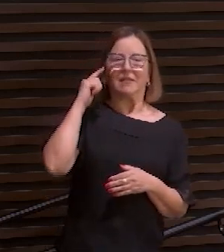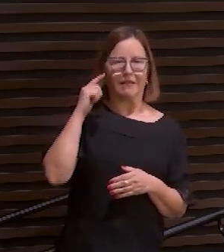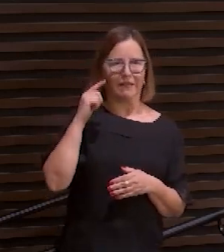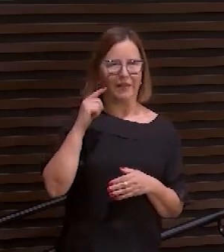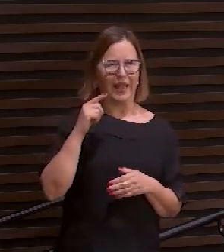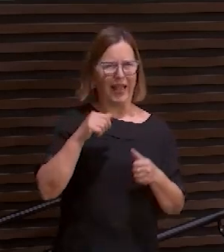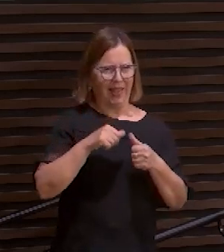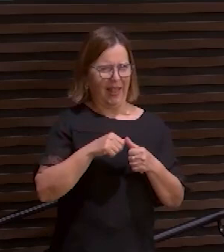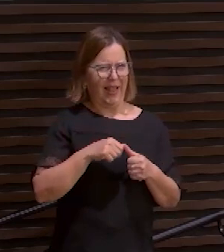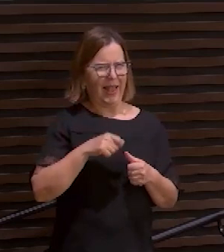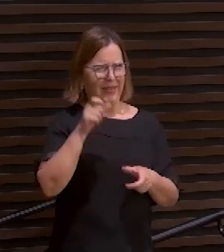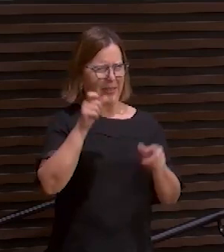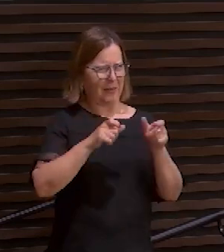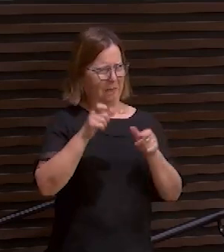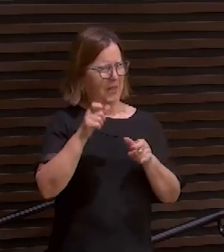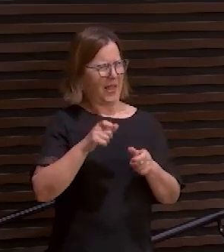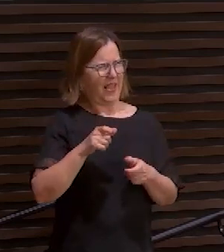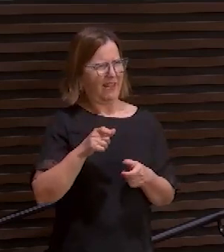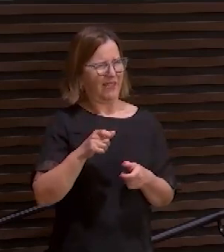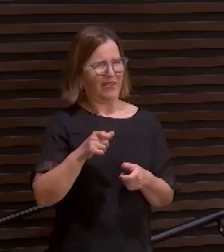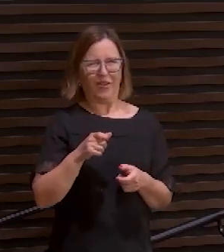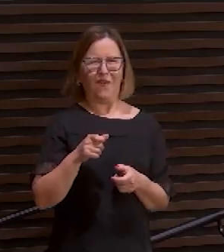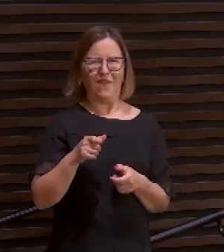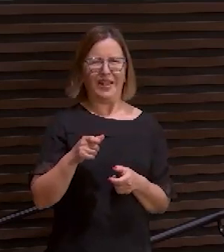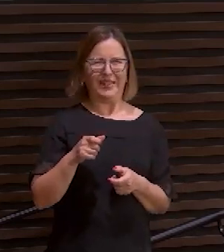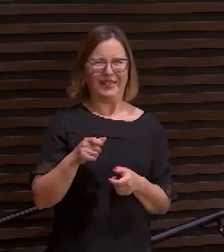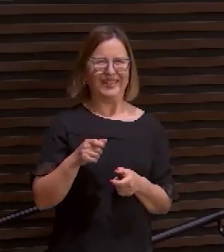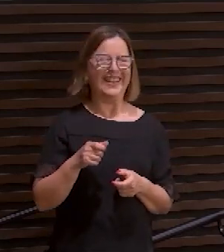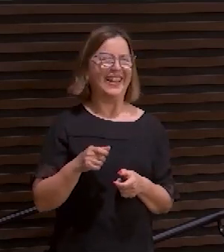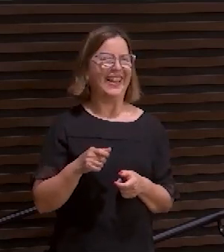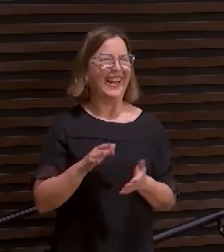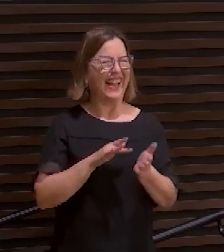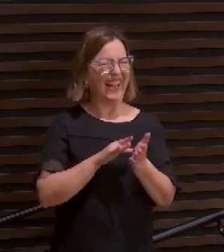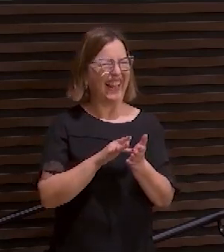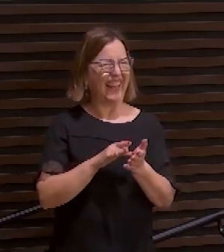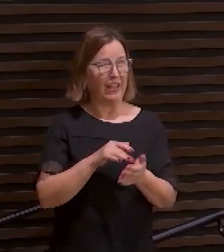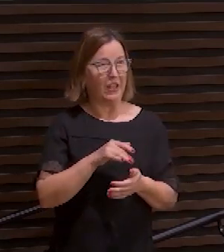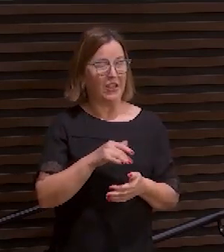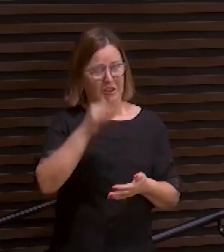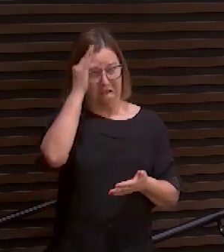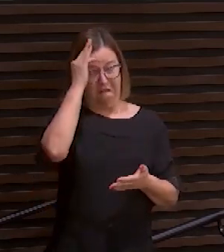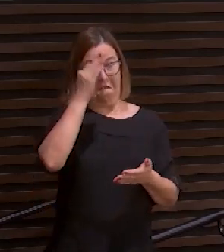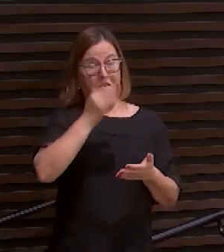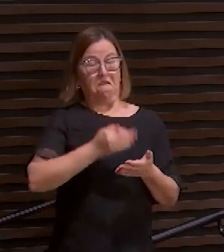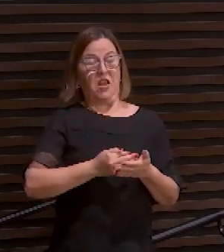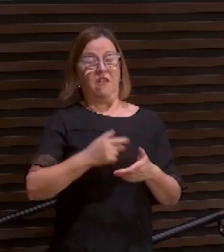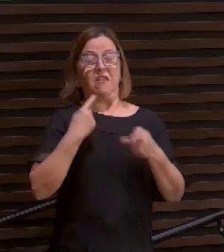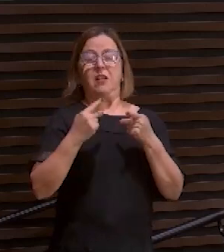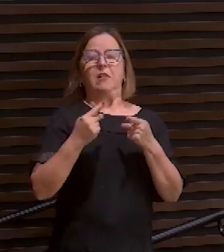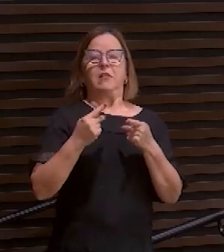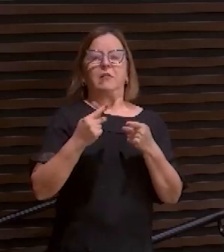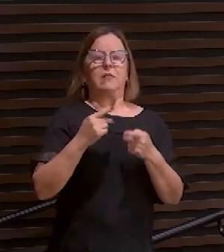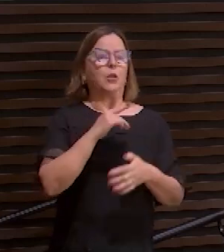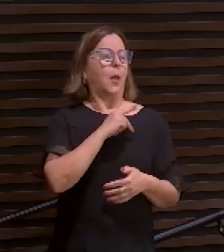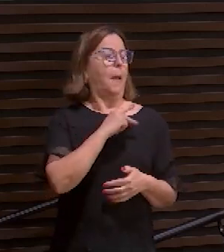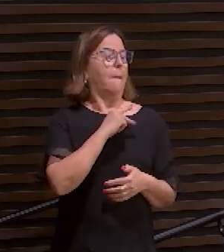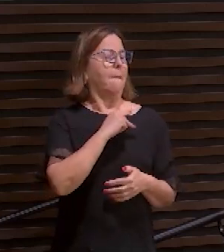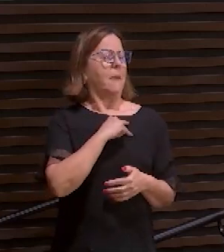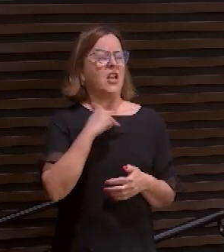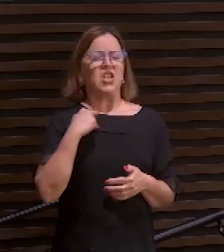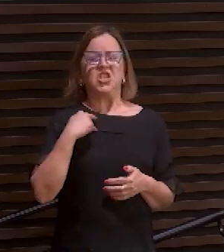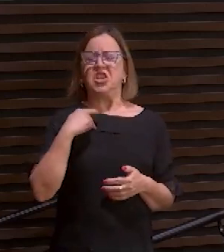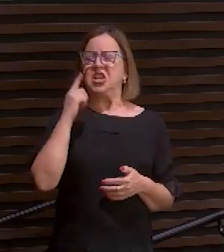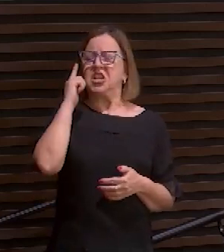uma voz cavernosa, uma voz assim para impressionar. Pastor Glênio, eu sou